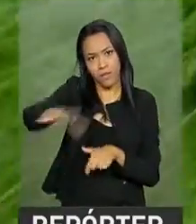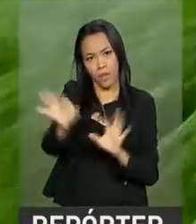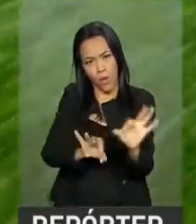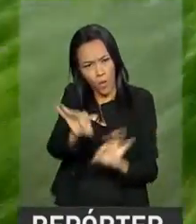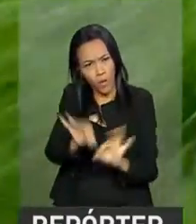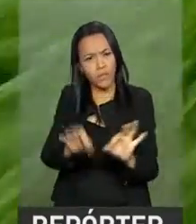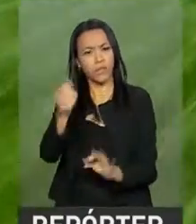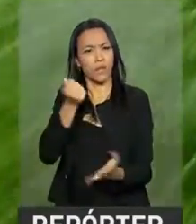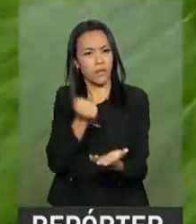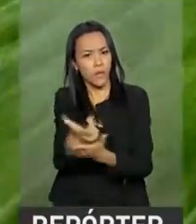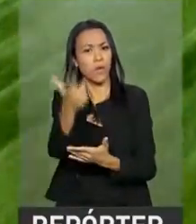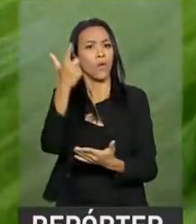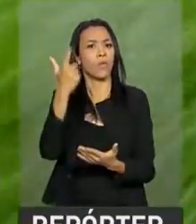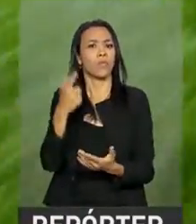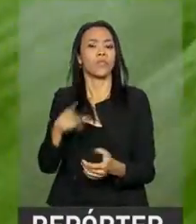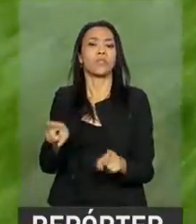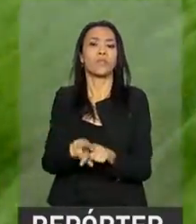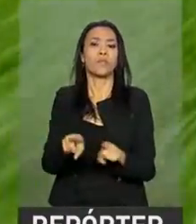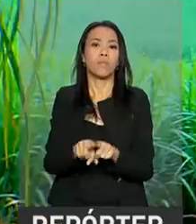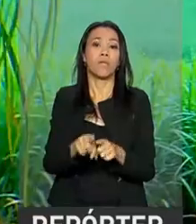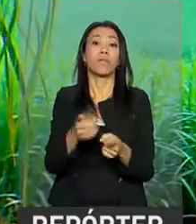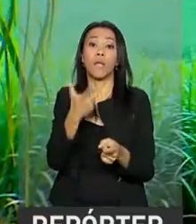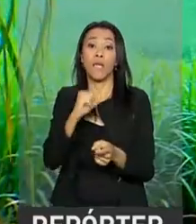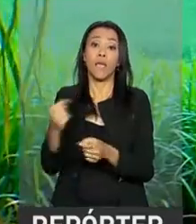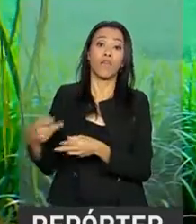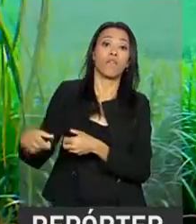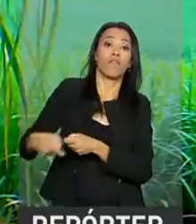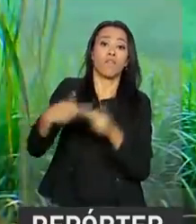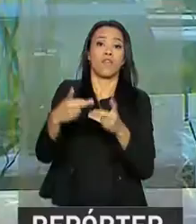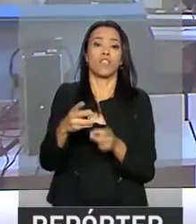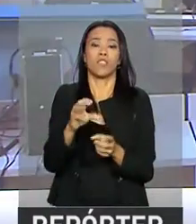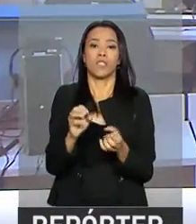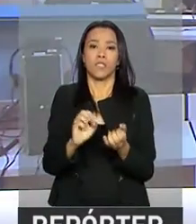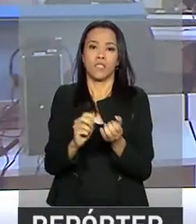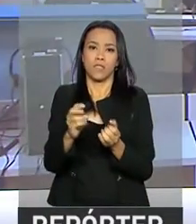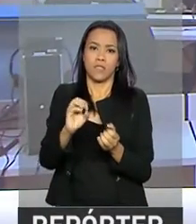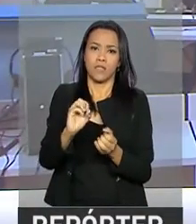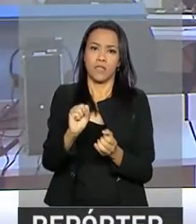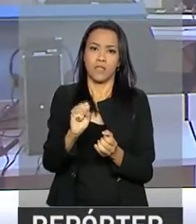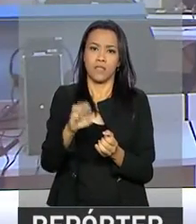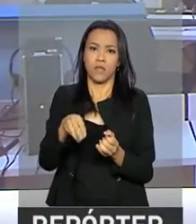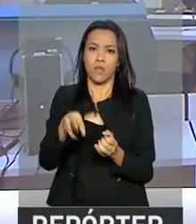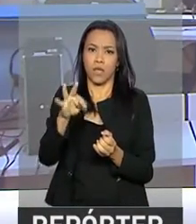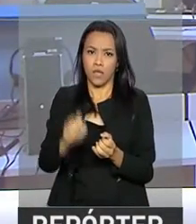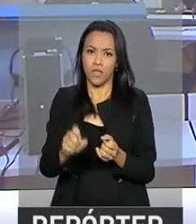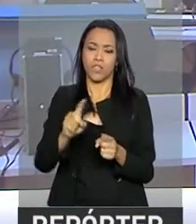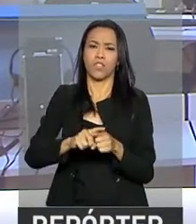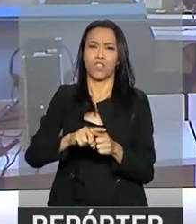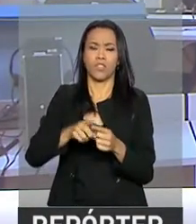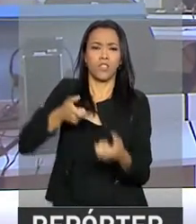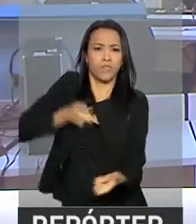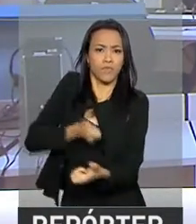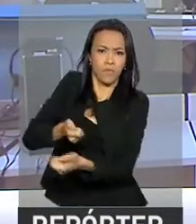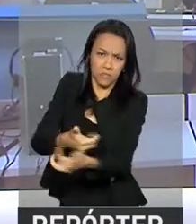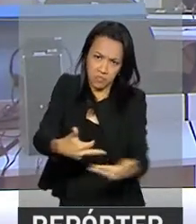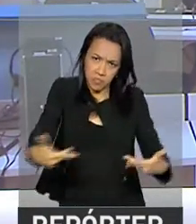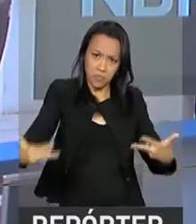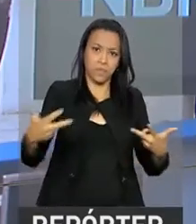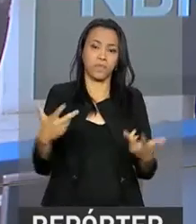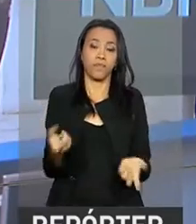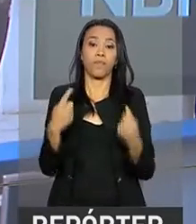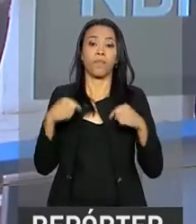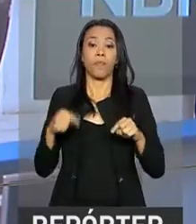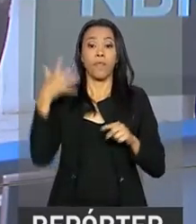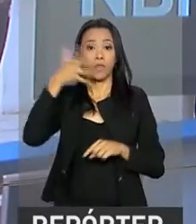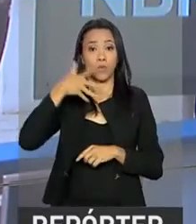planejamento das compras com fornecedores de sementes, fertilizantes e defensivos agrícolas. E no